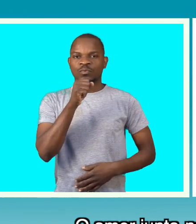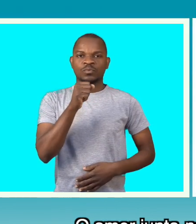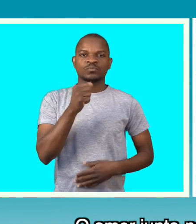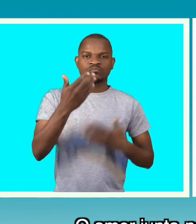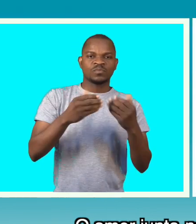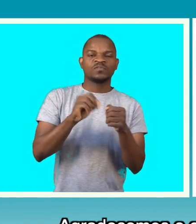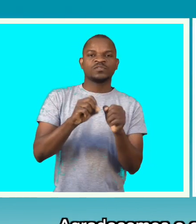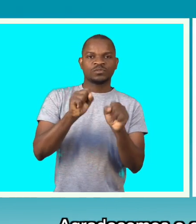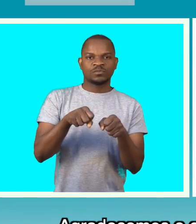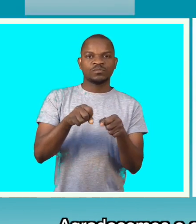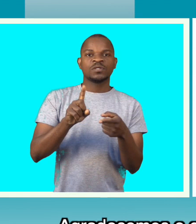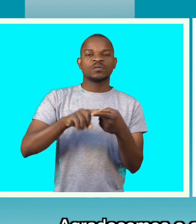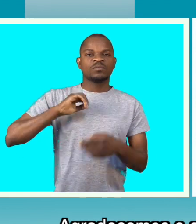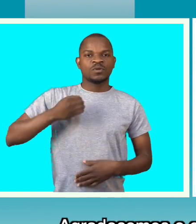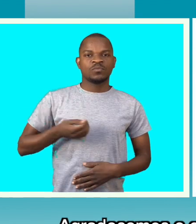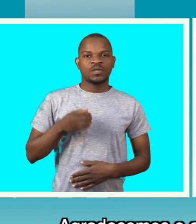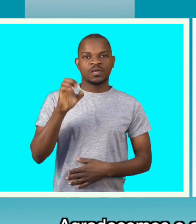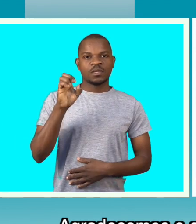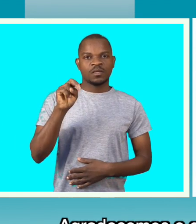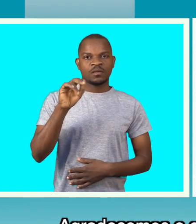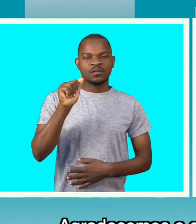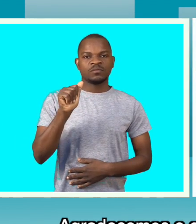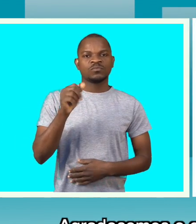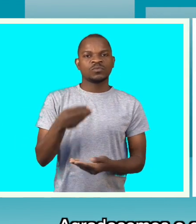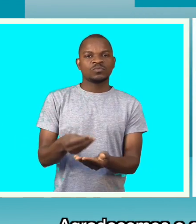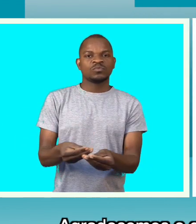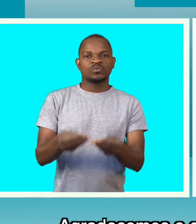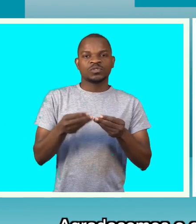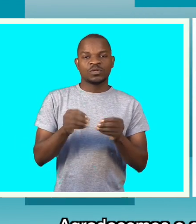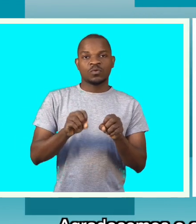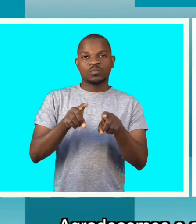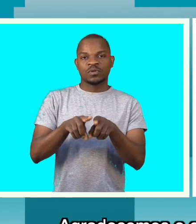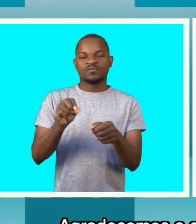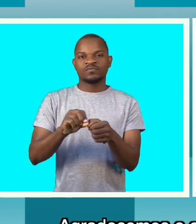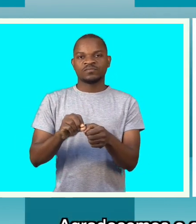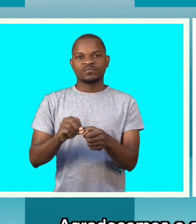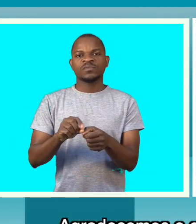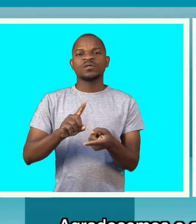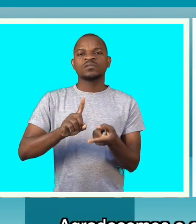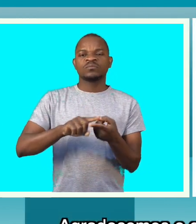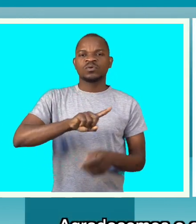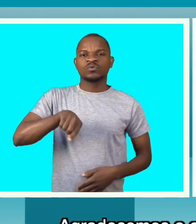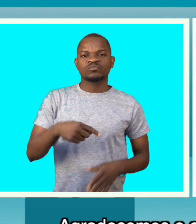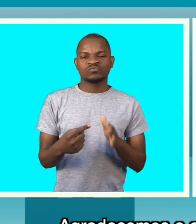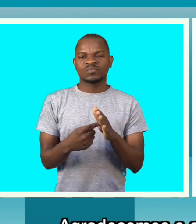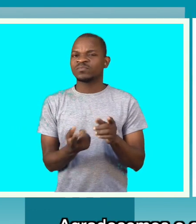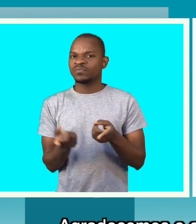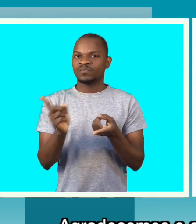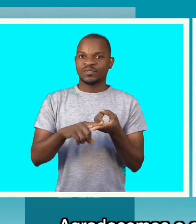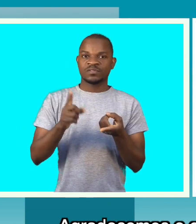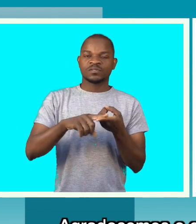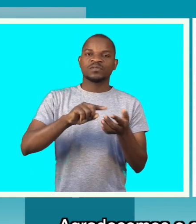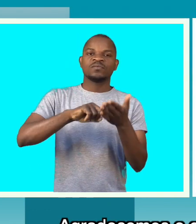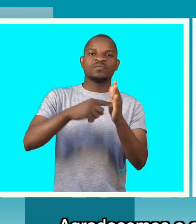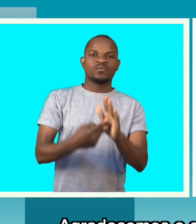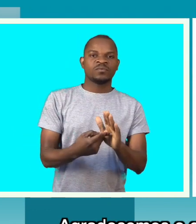de o fazer e agradecemos, esperamos que haja mais oportunidades dessas, de nos interagir uns com os